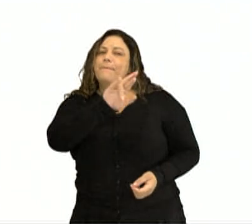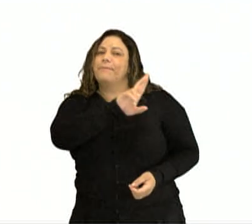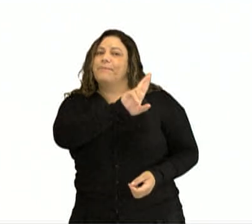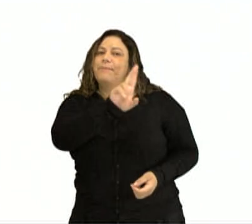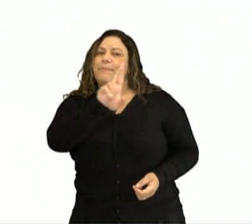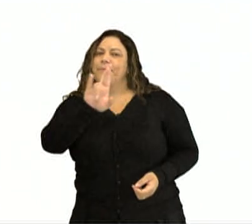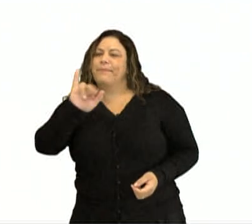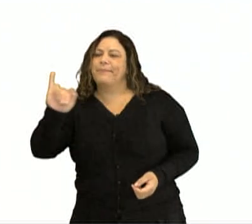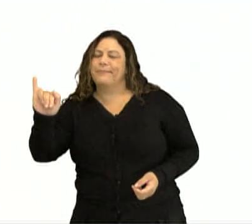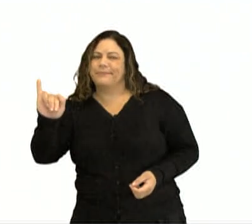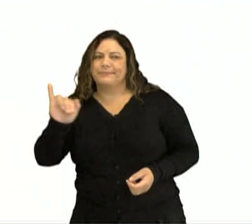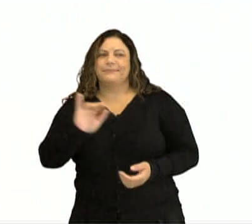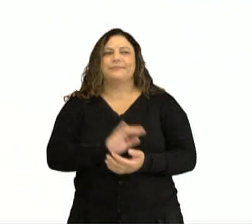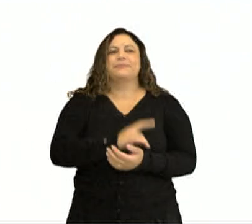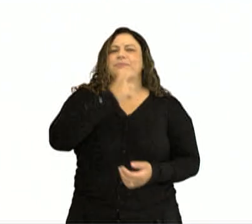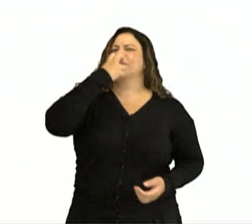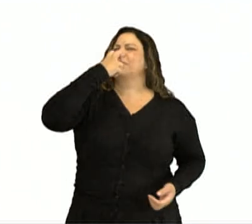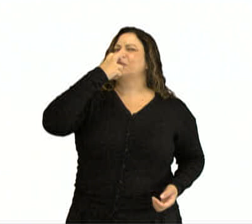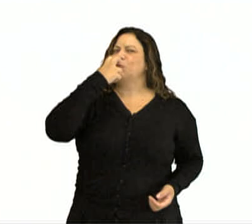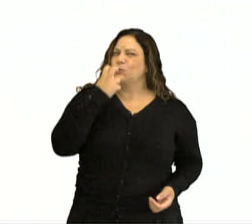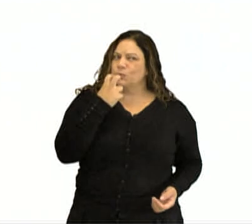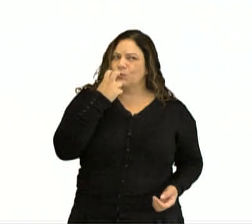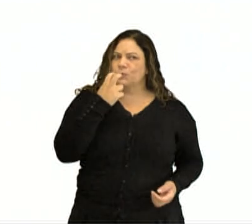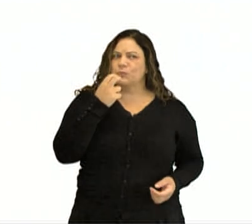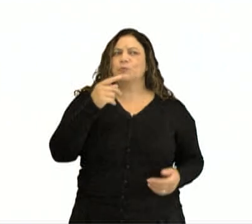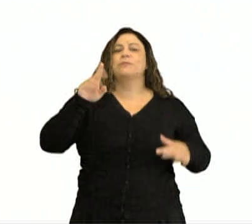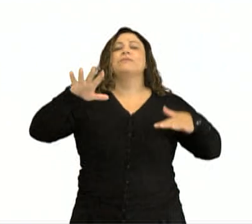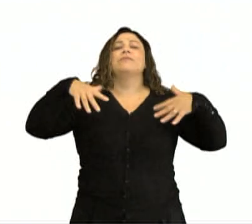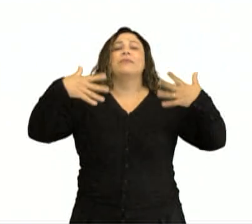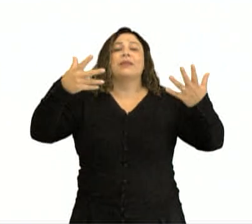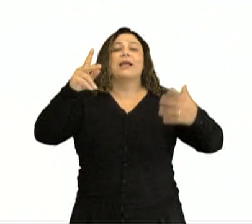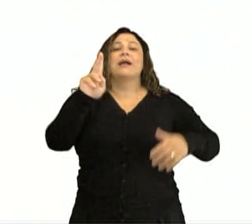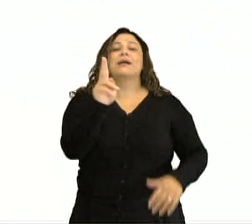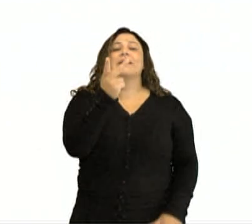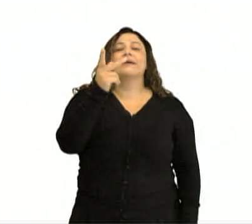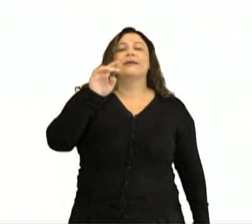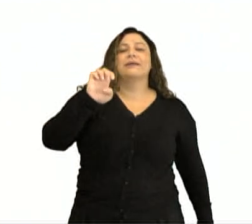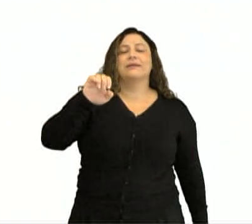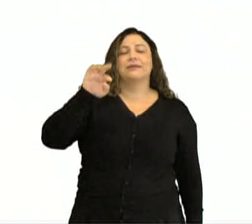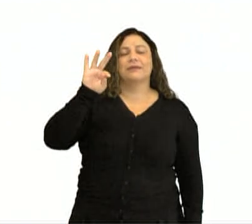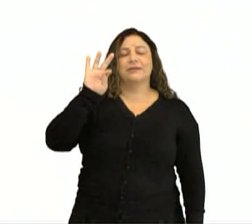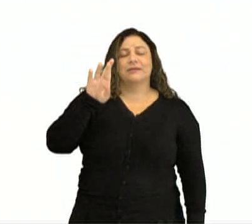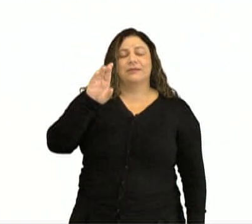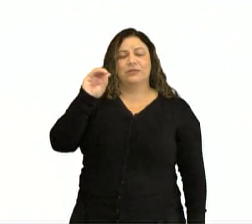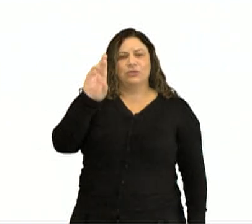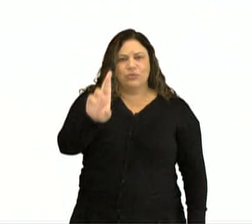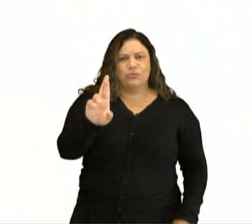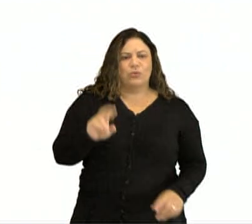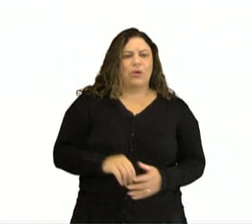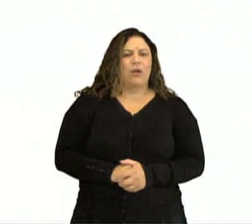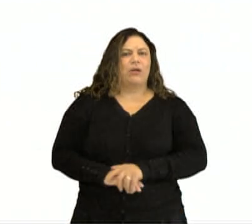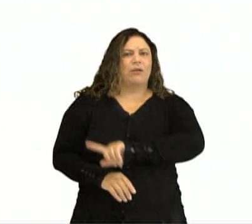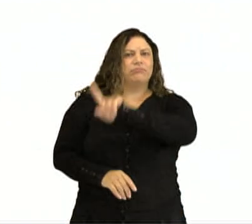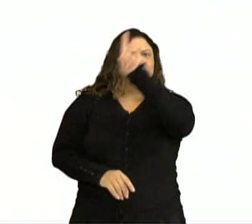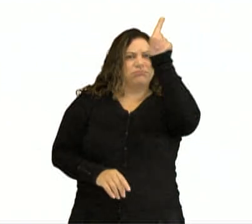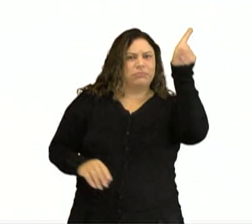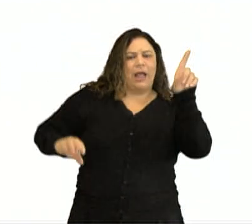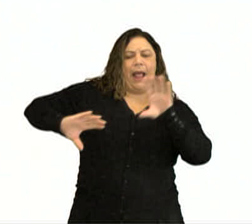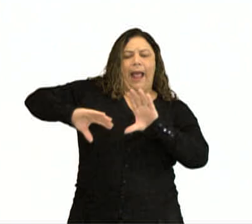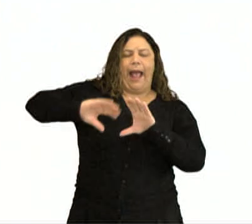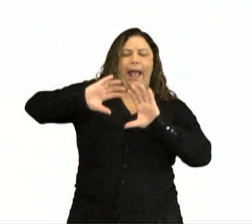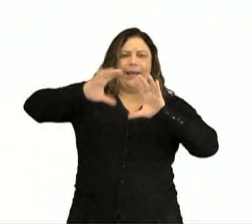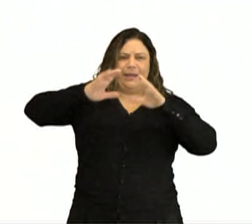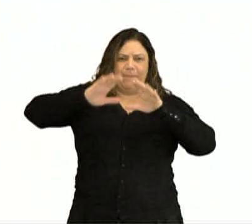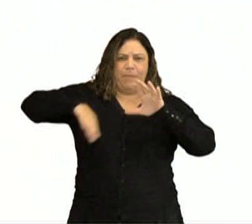apito. Aí, Heitor, a bola foi parar na extrema esquerda. Então, aqui é um exemplo